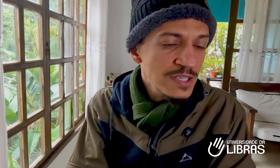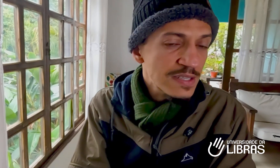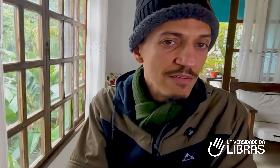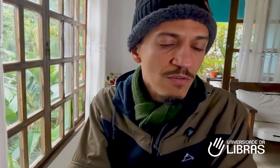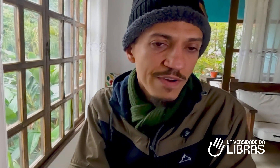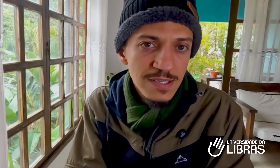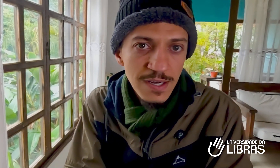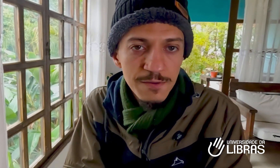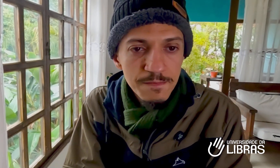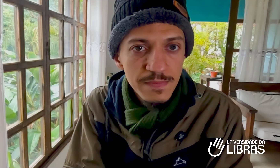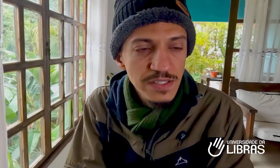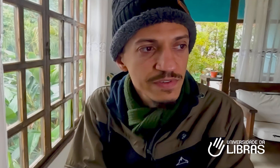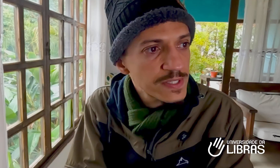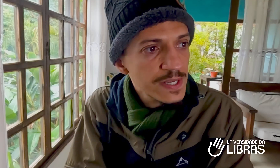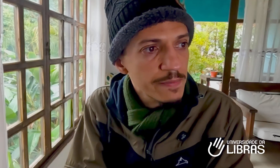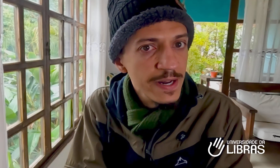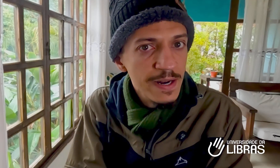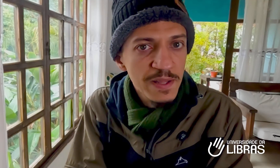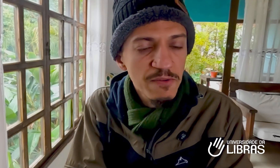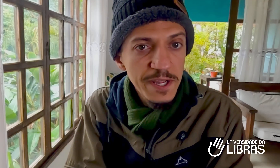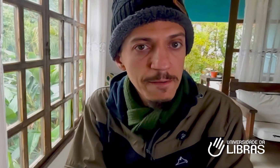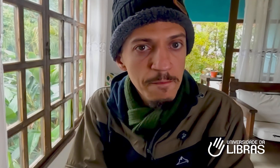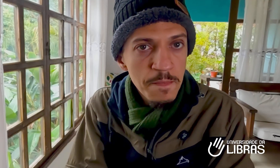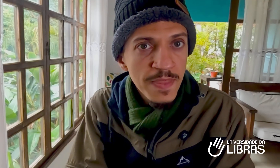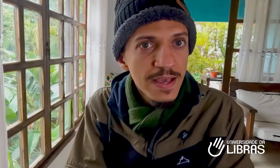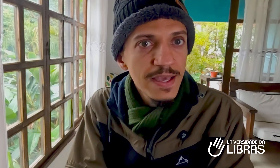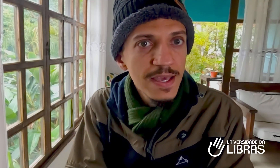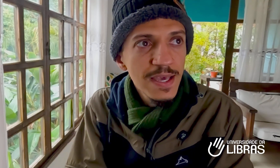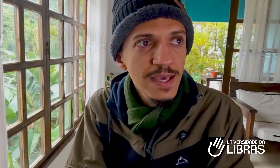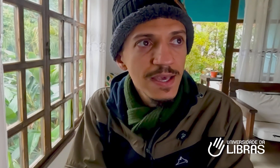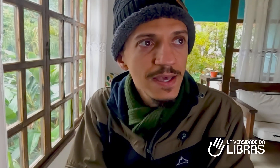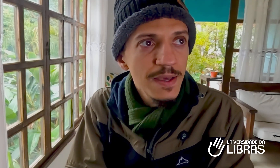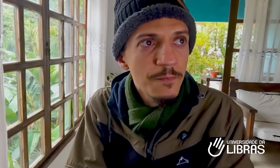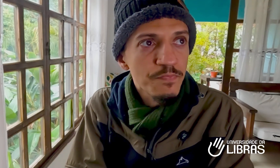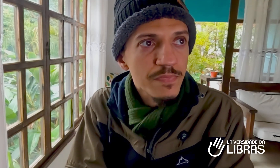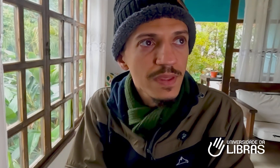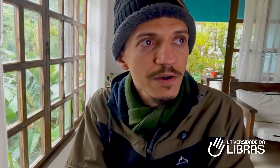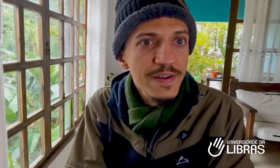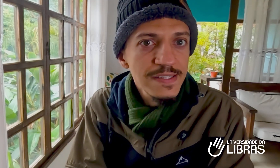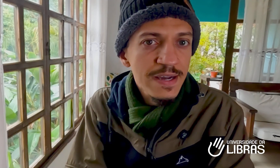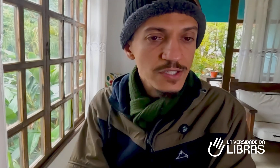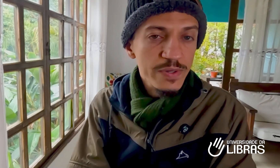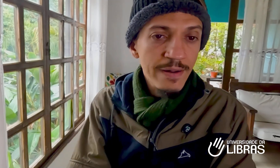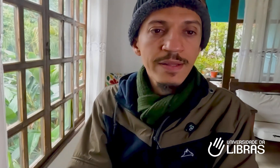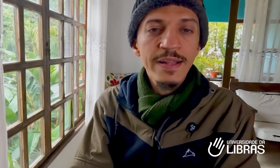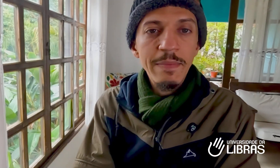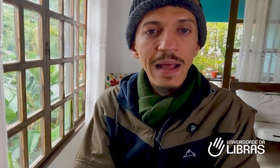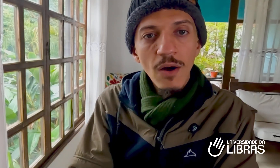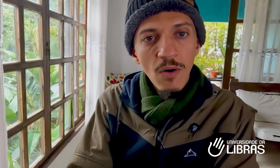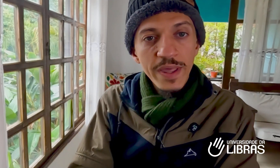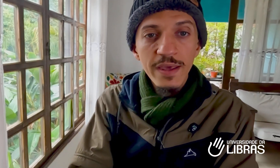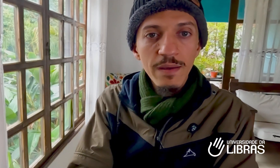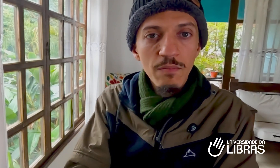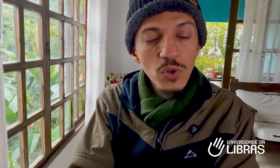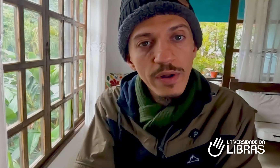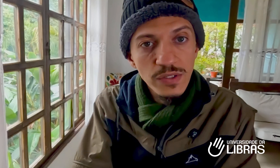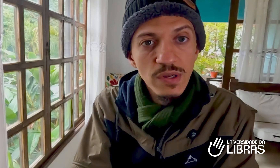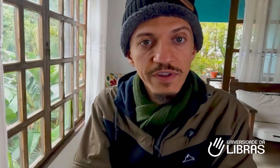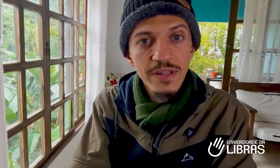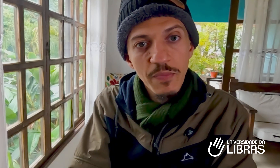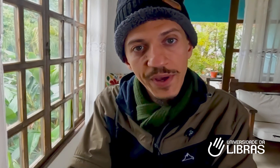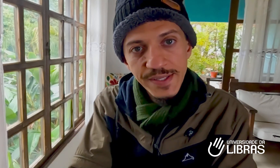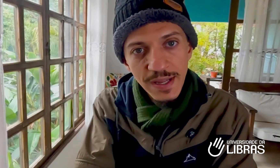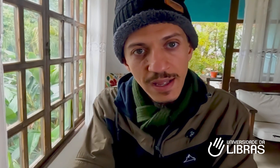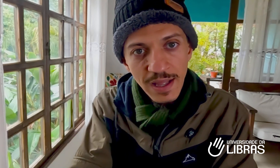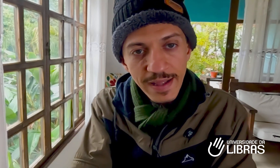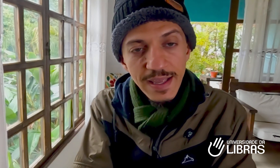E a gente estava conversando nesse final de semana na mentoria e eu falei assim, Kátia, eu quero entender melhor o que mudou na sua